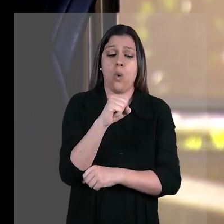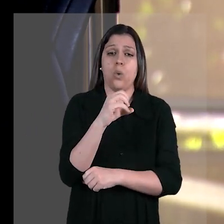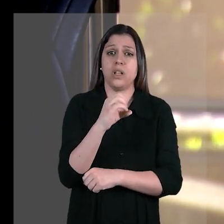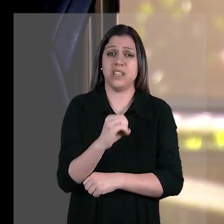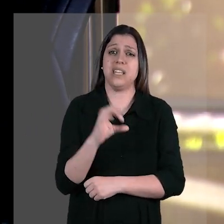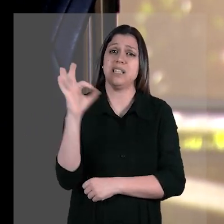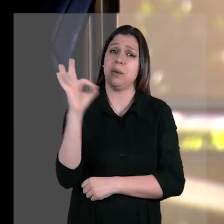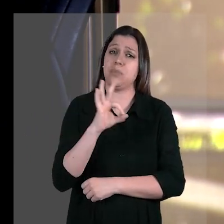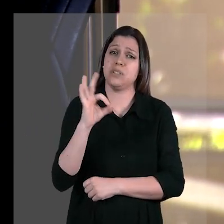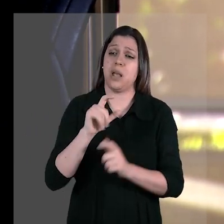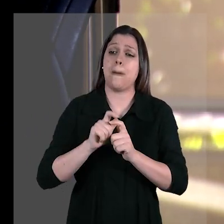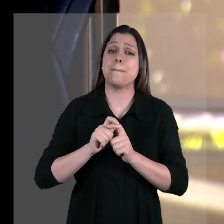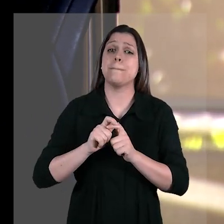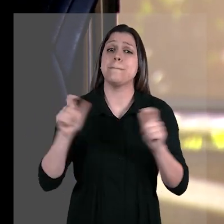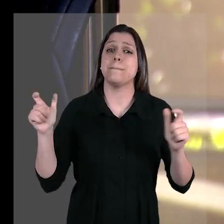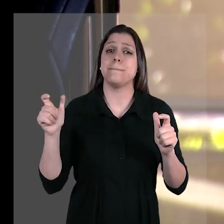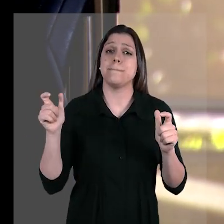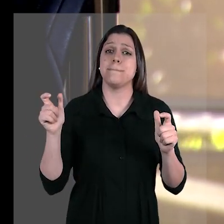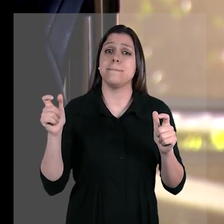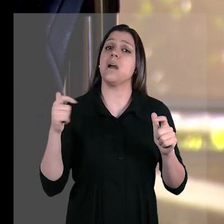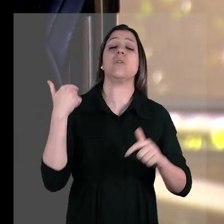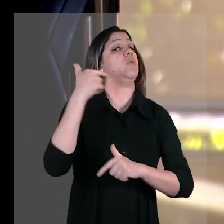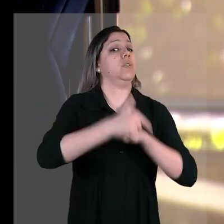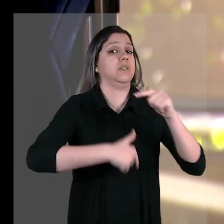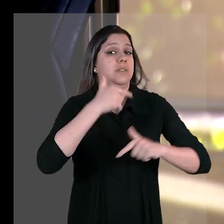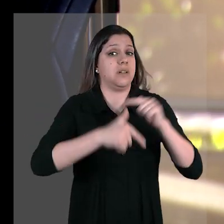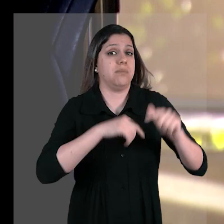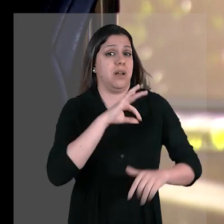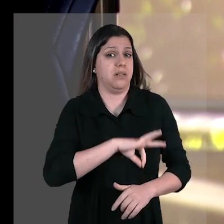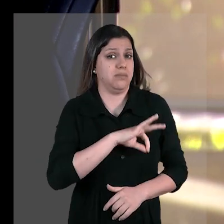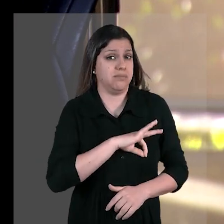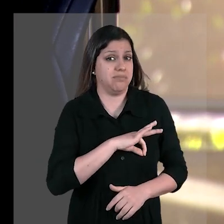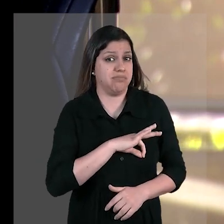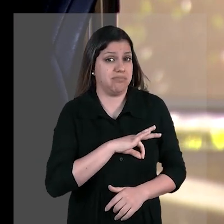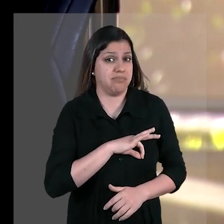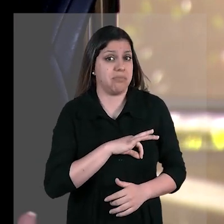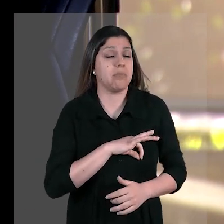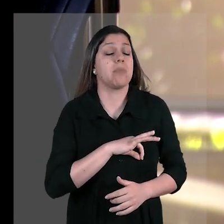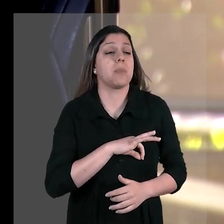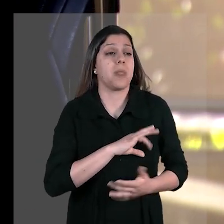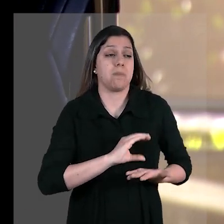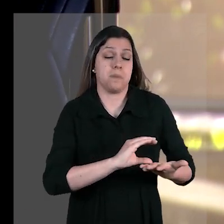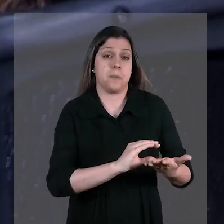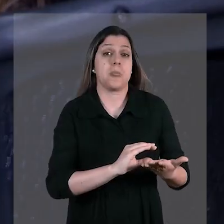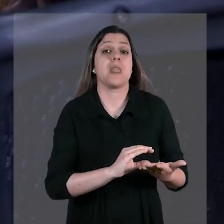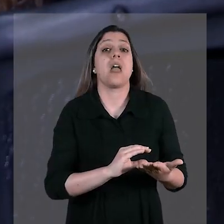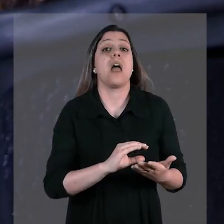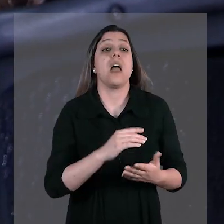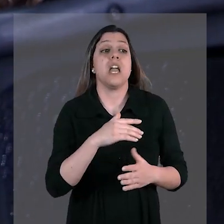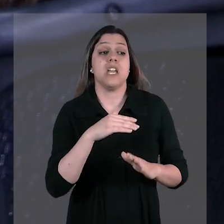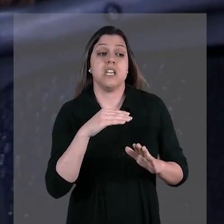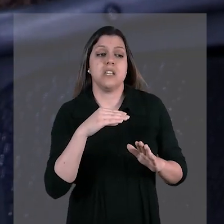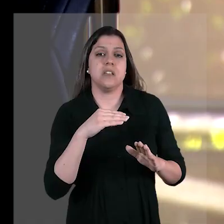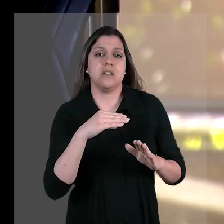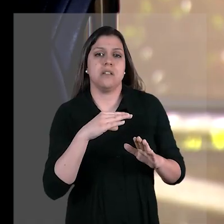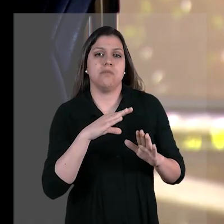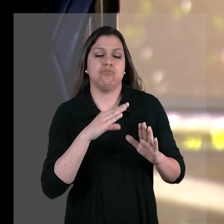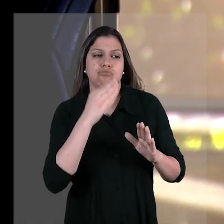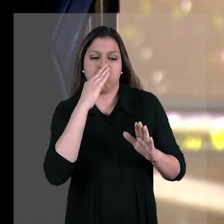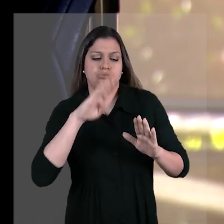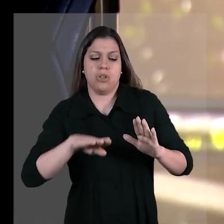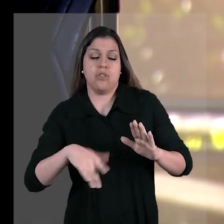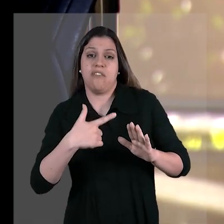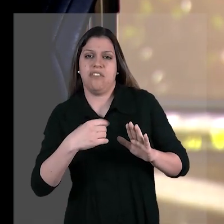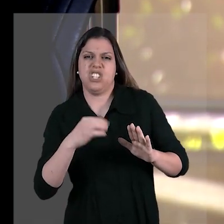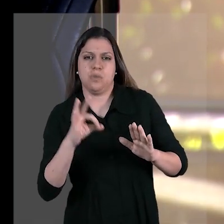80% maiores contribuições, se desprezando as 20% menores. Esse dá um valor, tá? Na